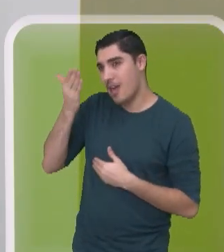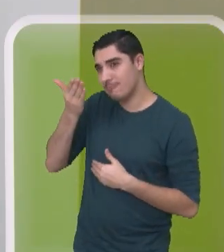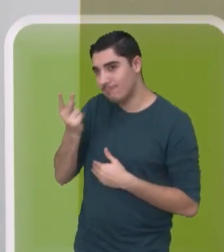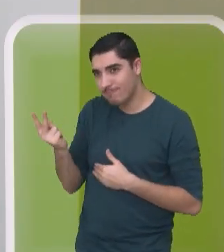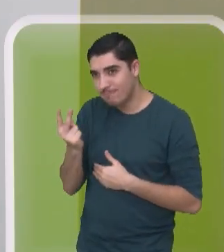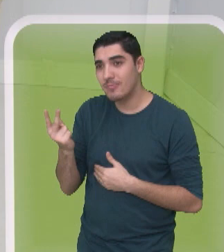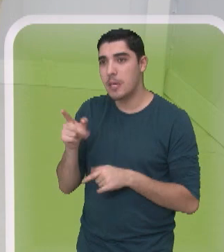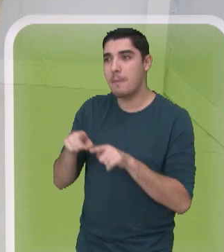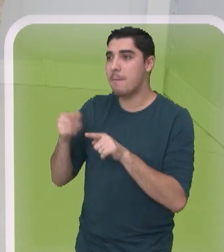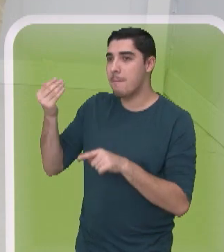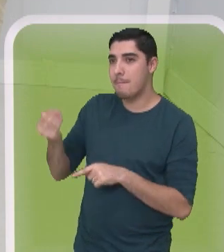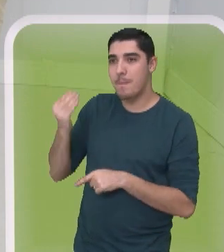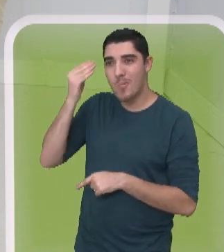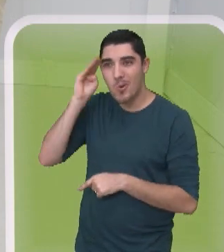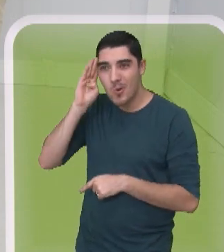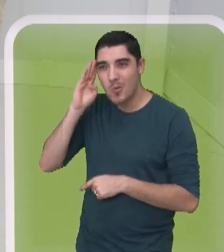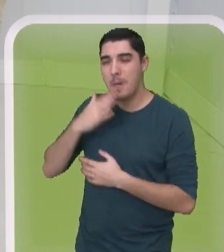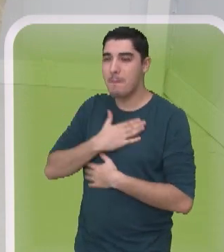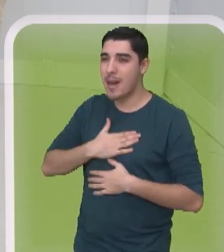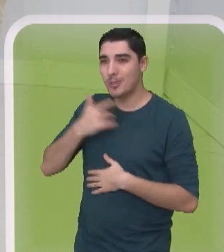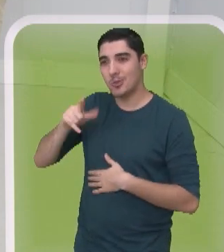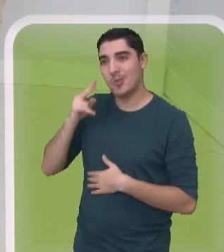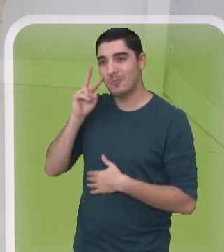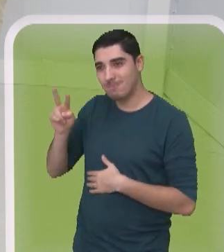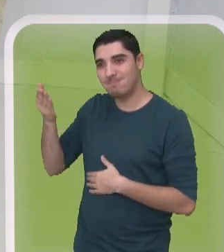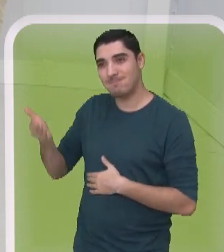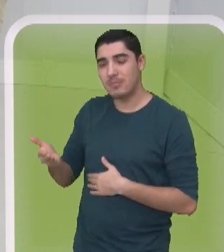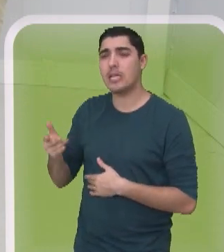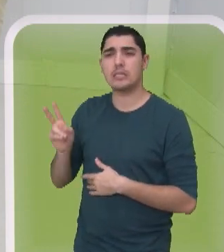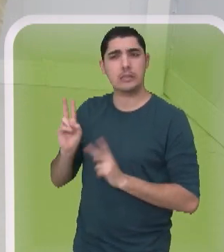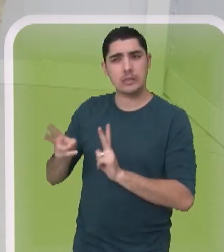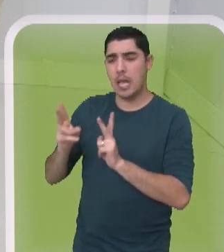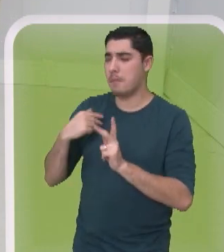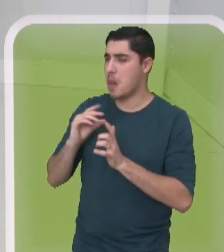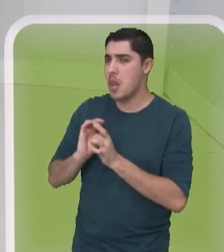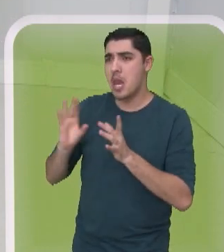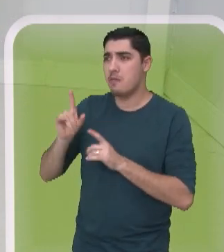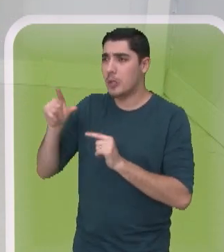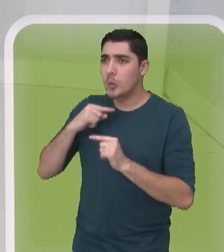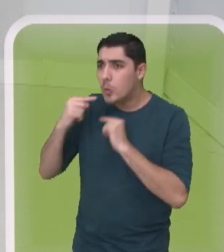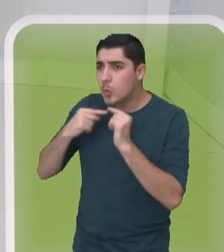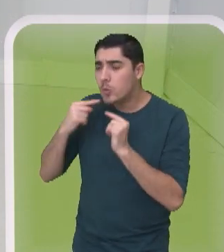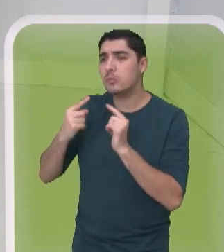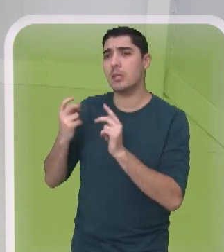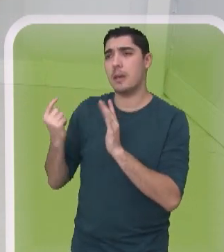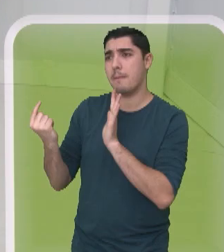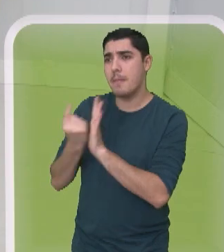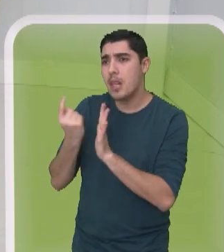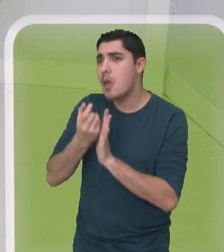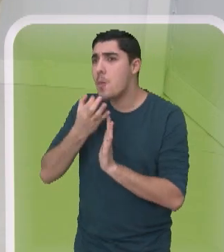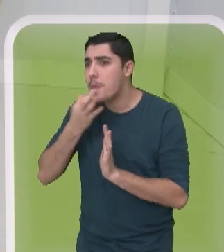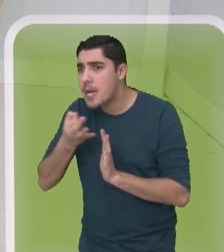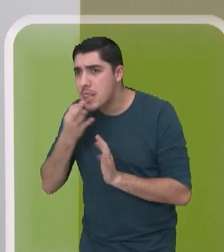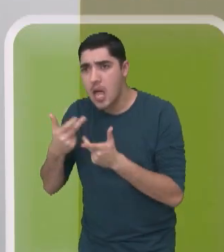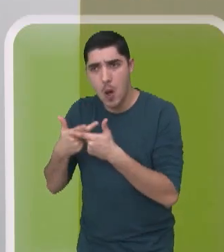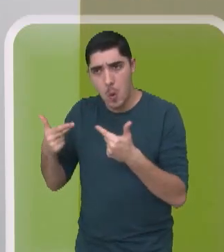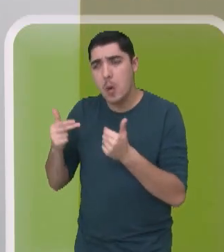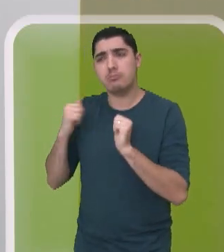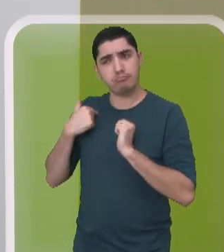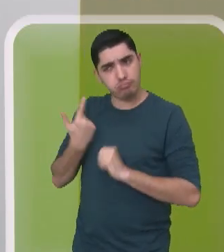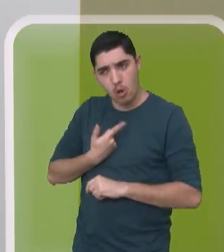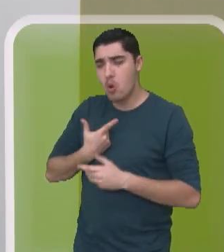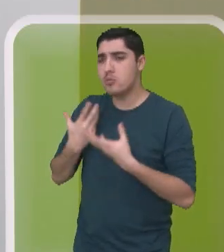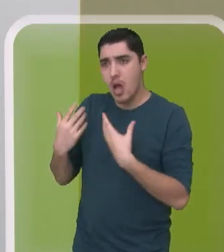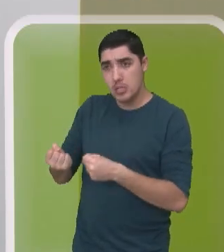Bruno, prazer novamente revê-lo. Estamos abertos aí a dúvidas, a sugestões, enfim. A gente está